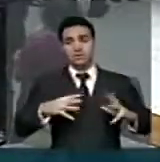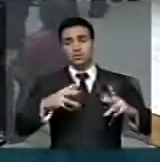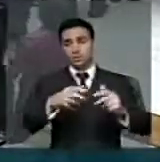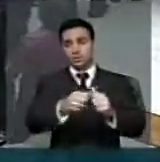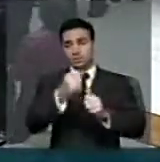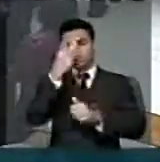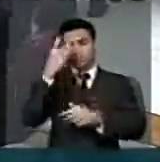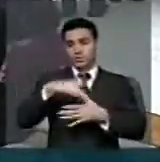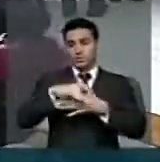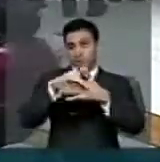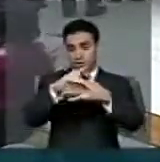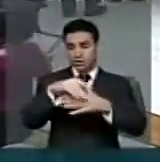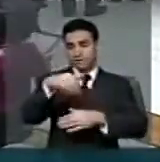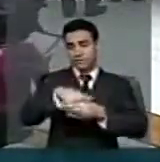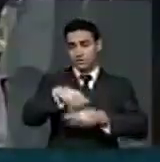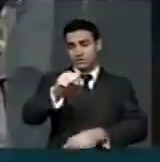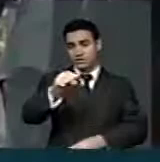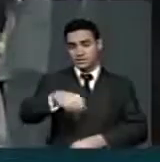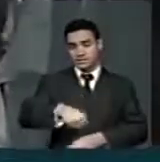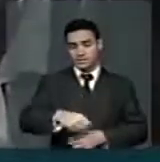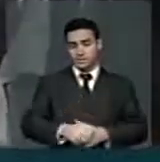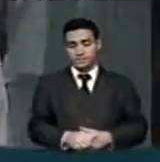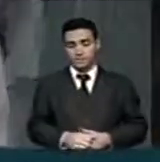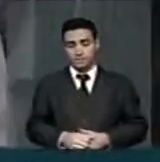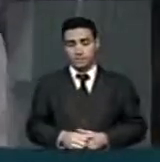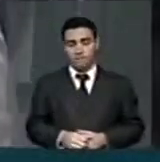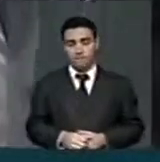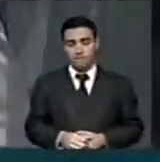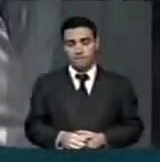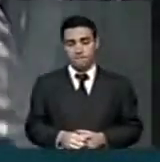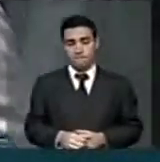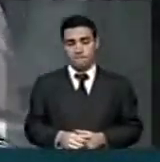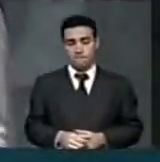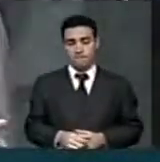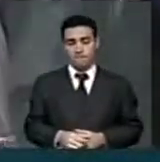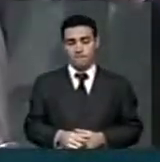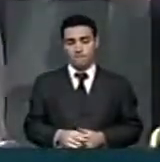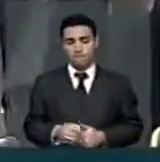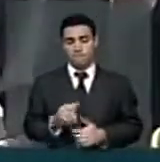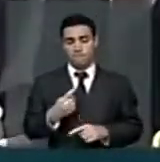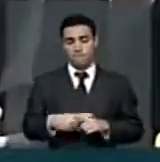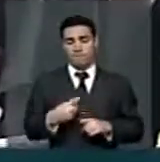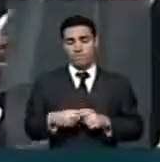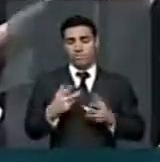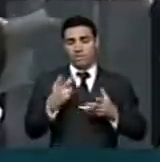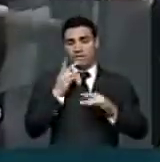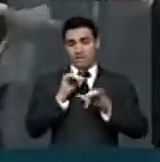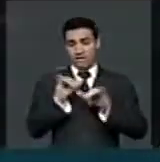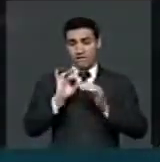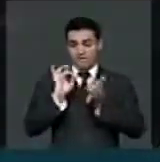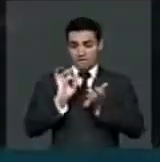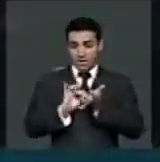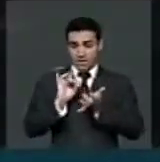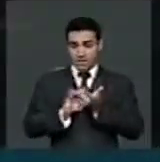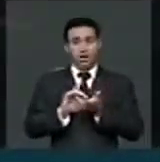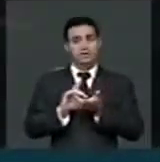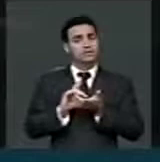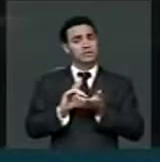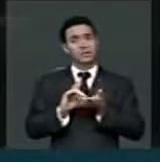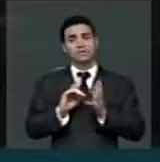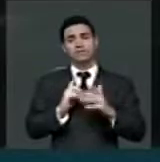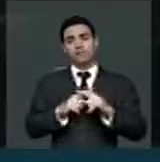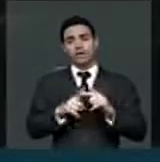os líderes que encaminharam o voto sim, para dizer que nós estamos, na verdade, corrigindo e fazendo a